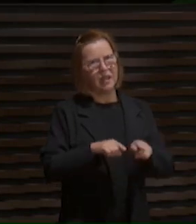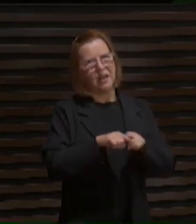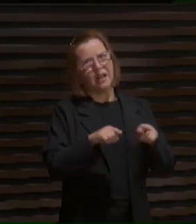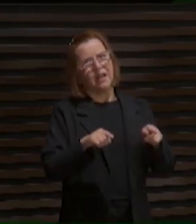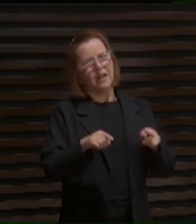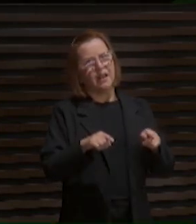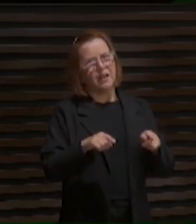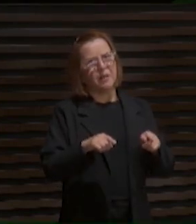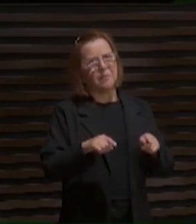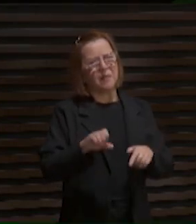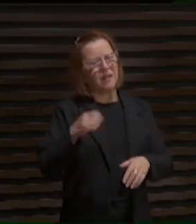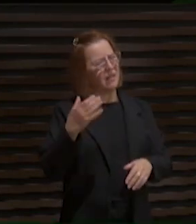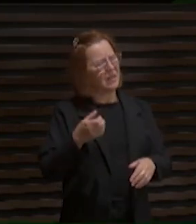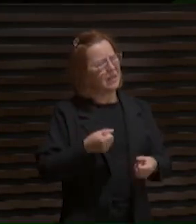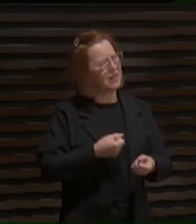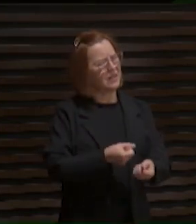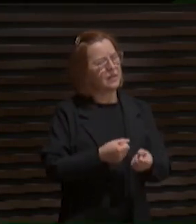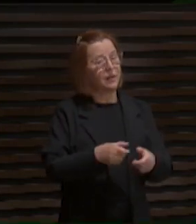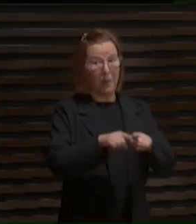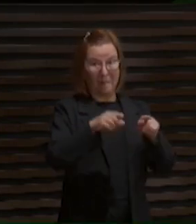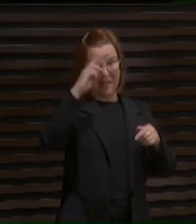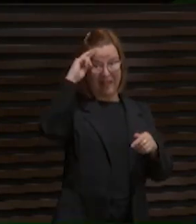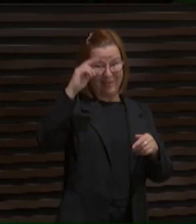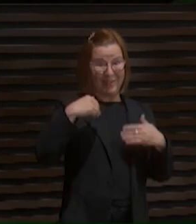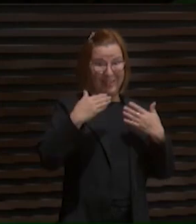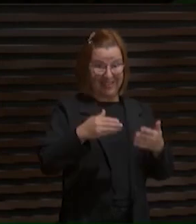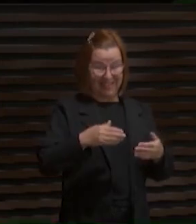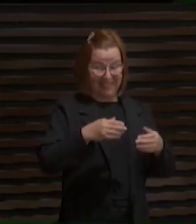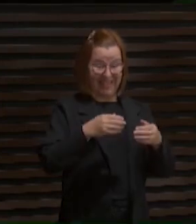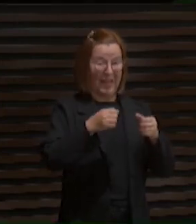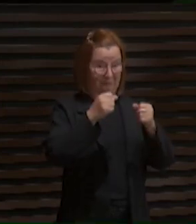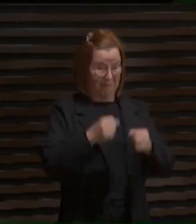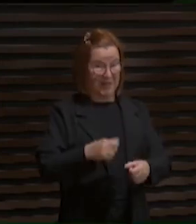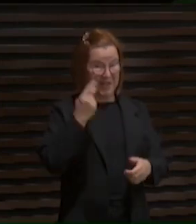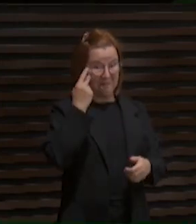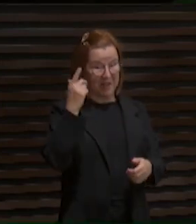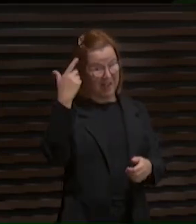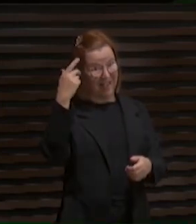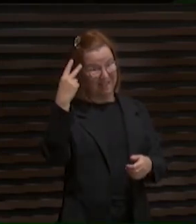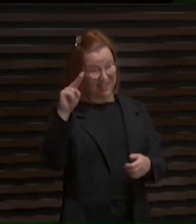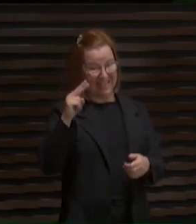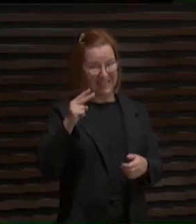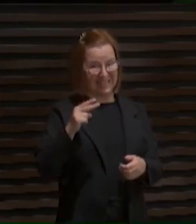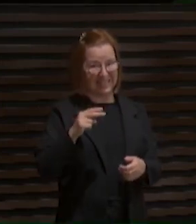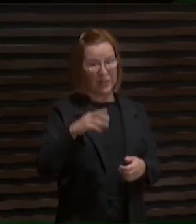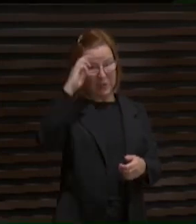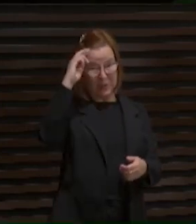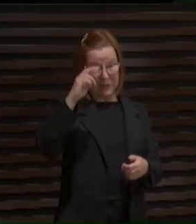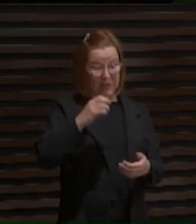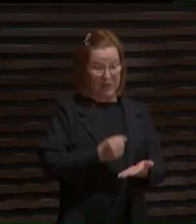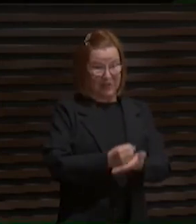para você, Ele te sustenta nisso, Ele vive em você, luta contra a tentação. Ele te sustenta. Nele nós somos mais